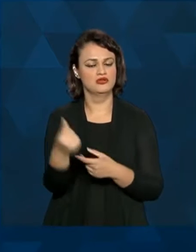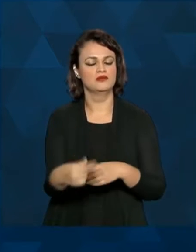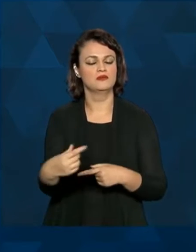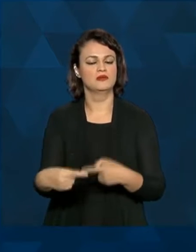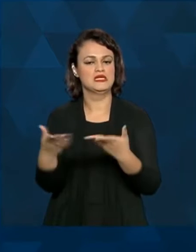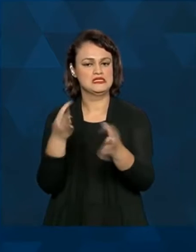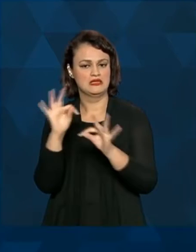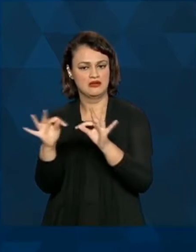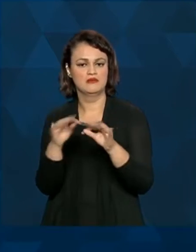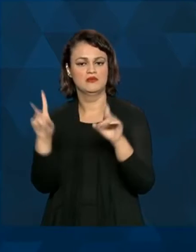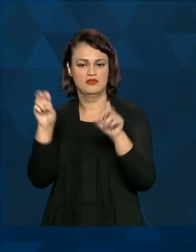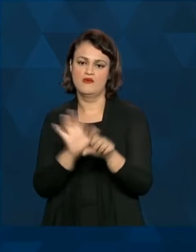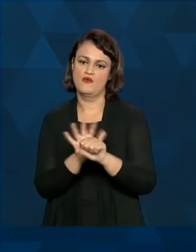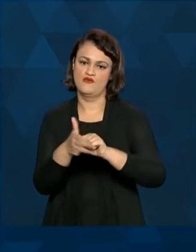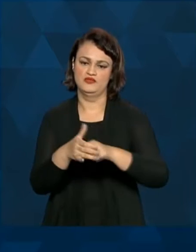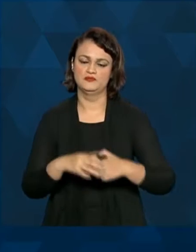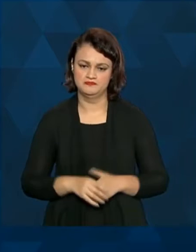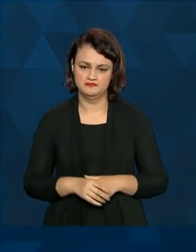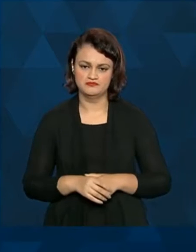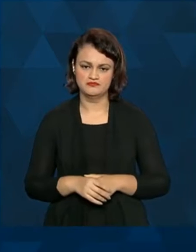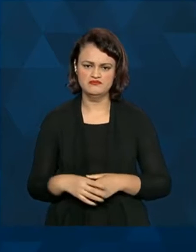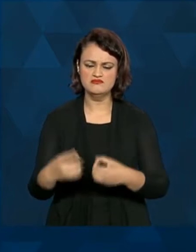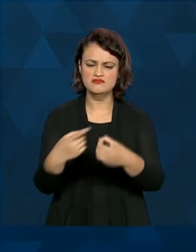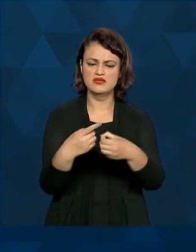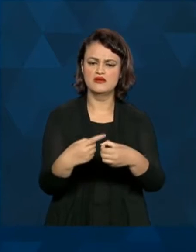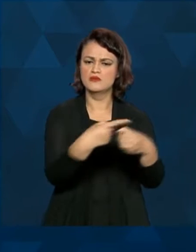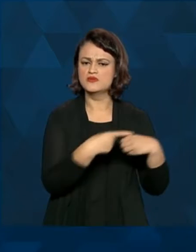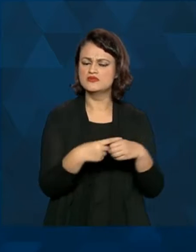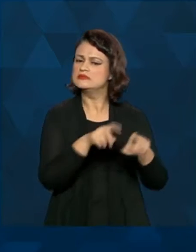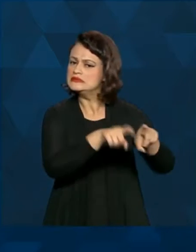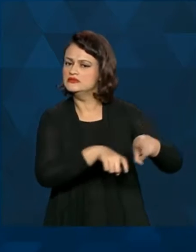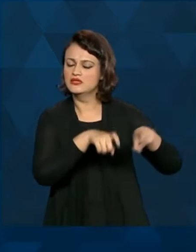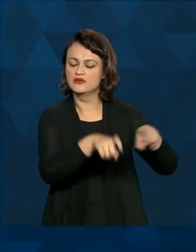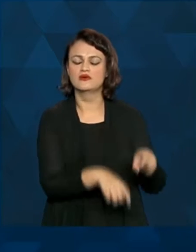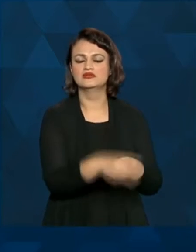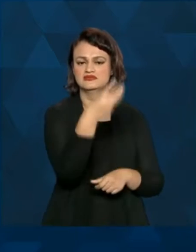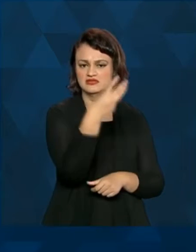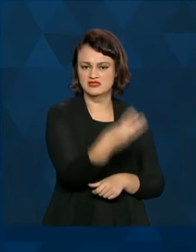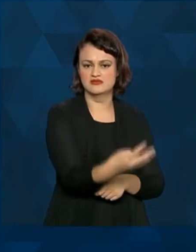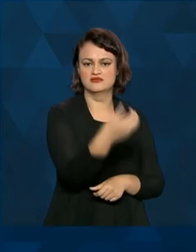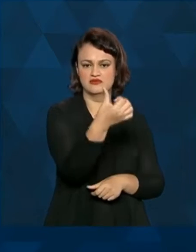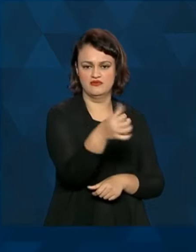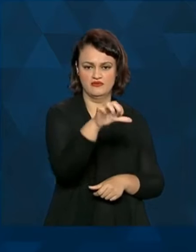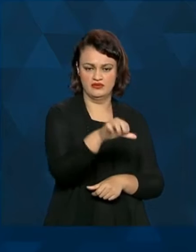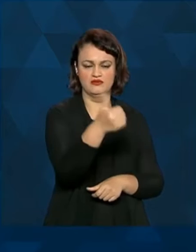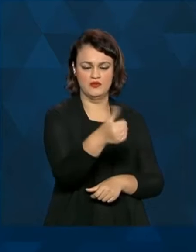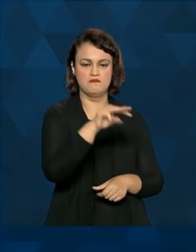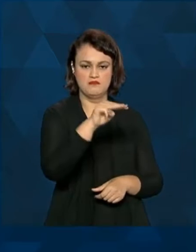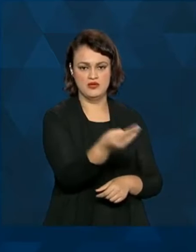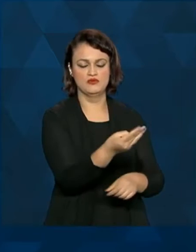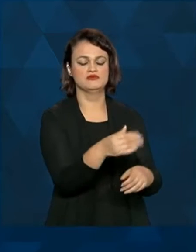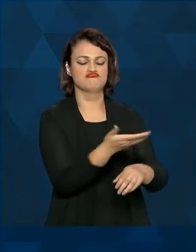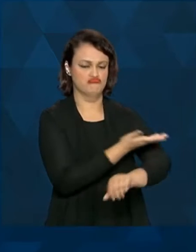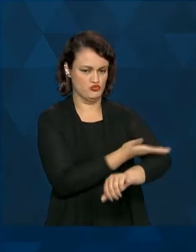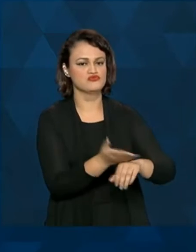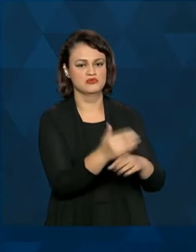Covid. Municípios do interior receberam 391,5 milhões de reais